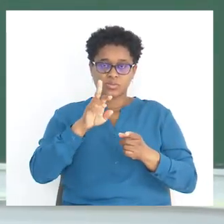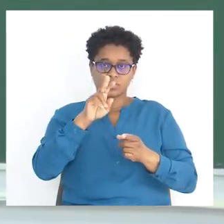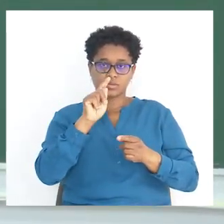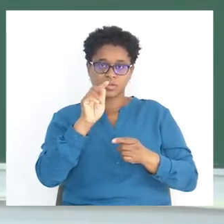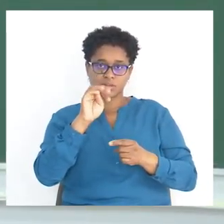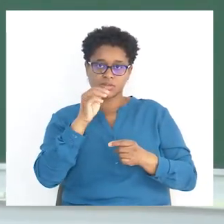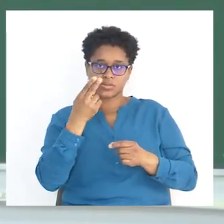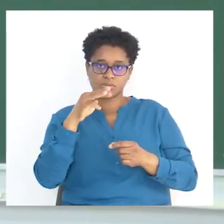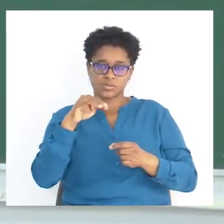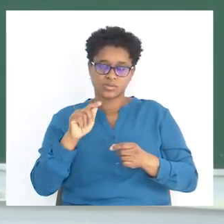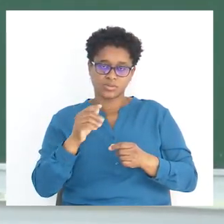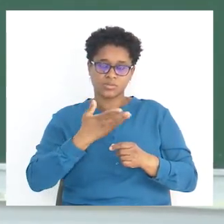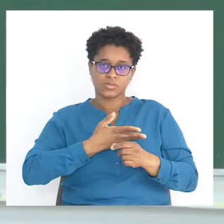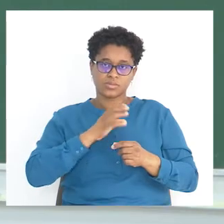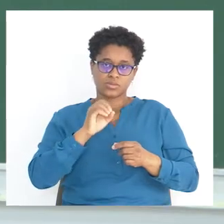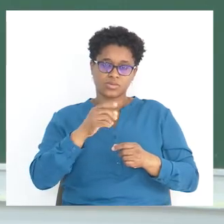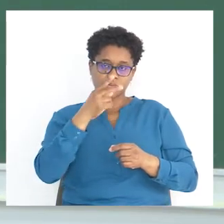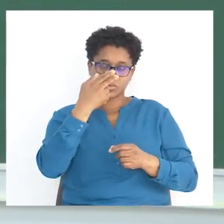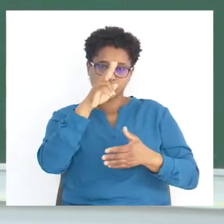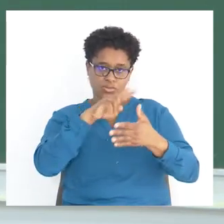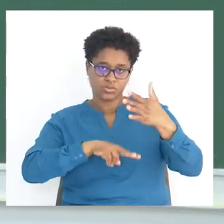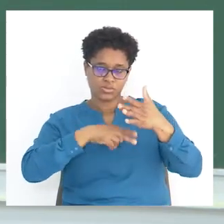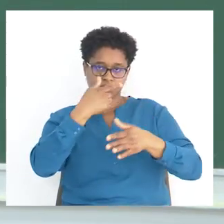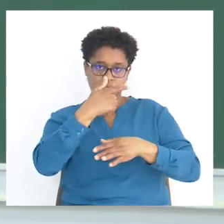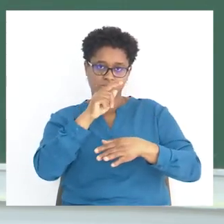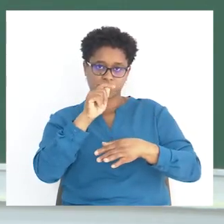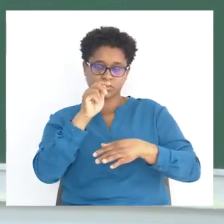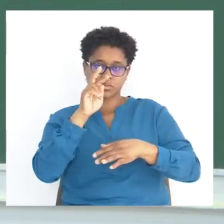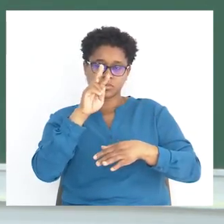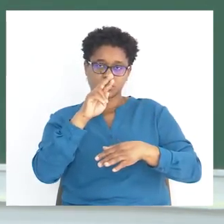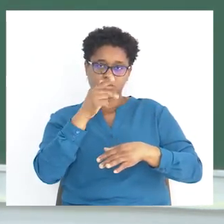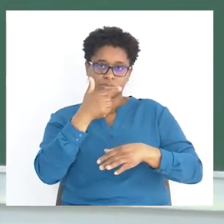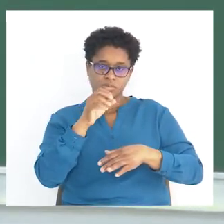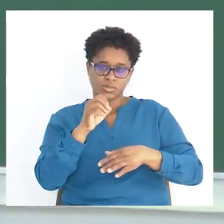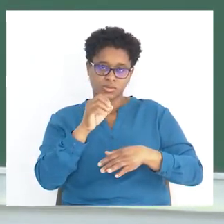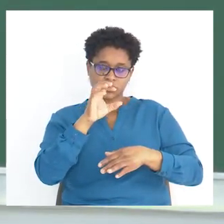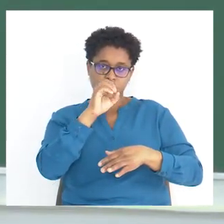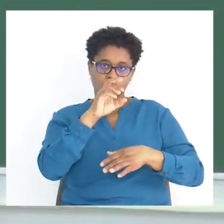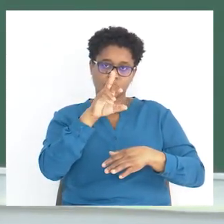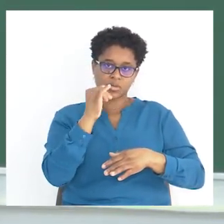resumo do texto